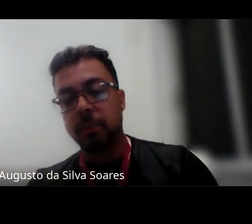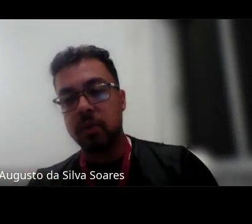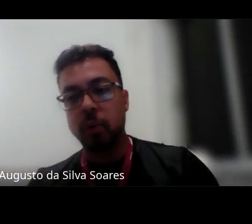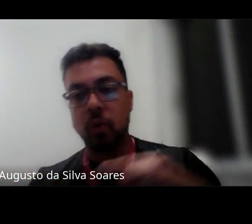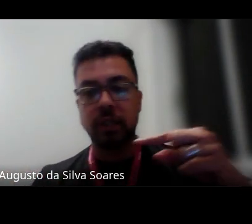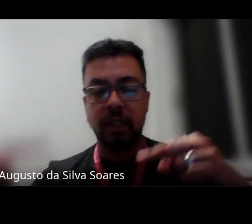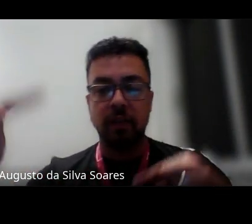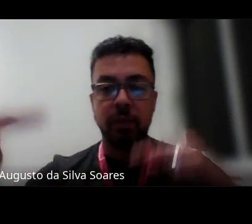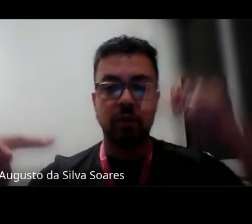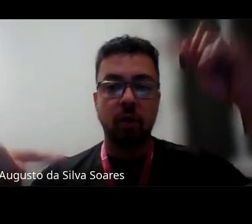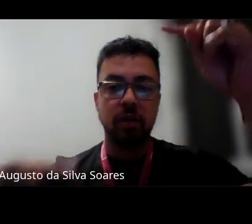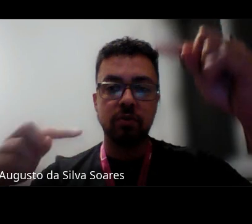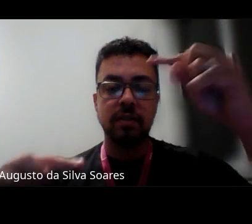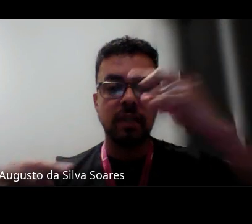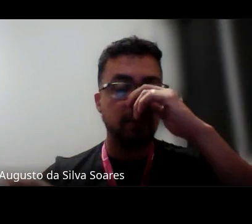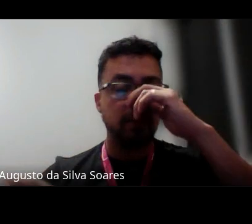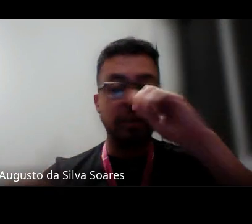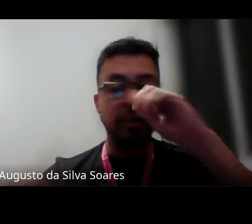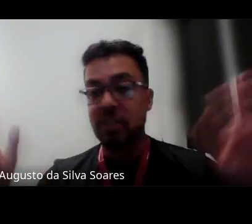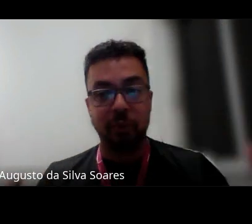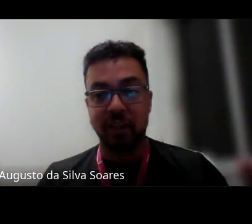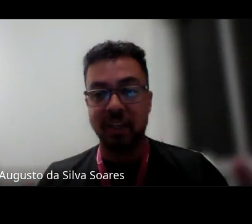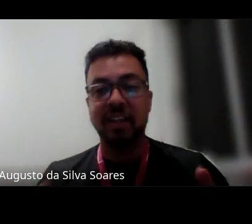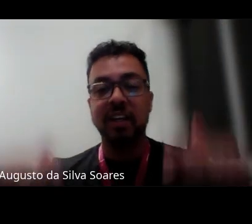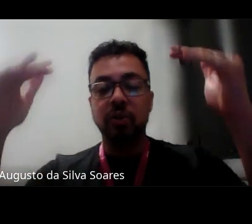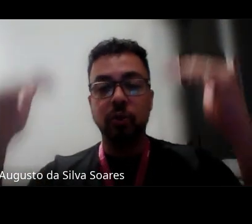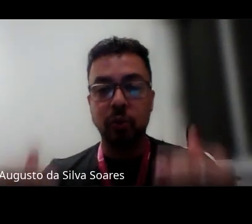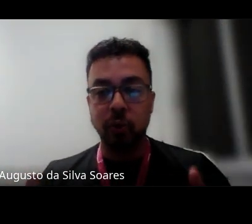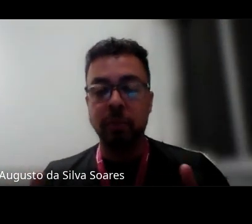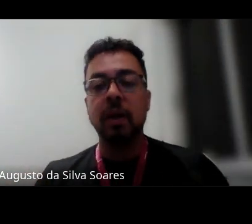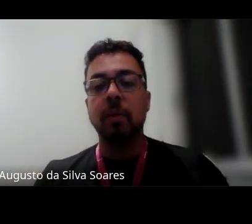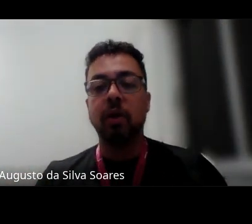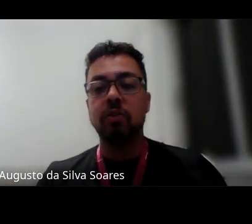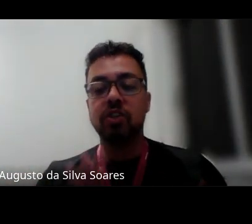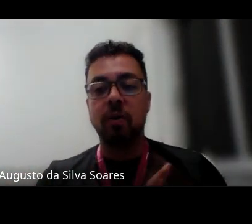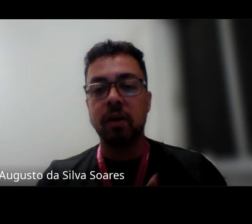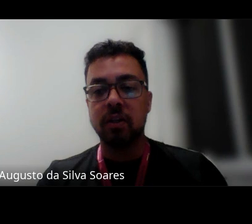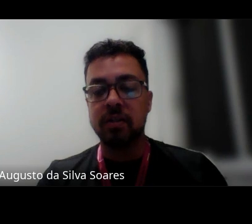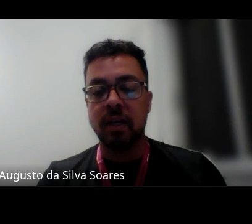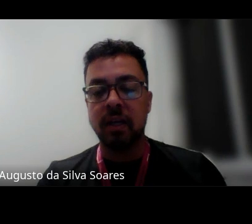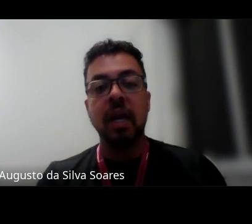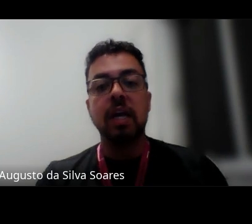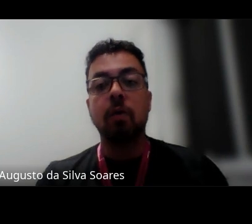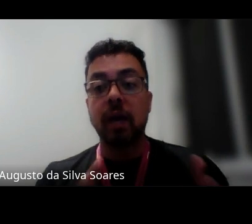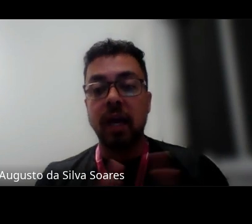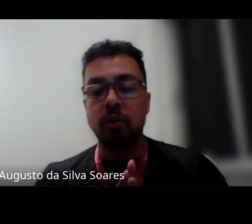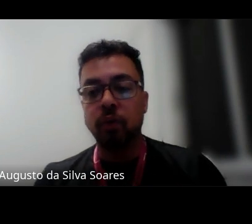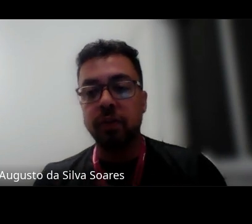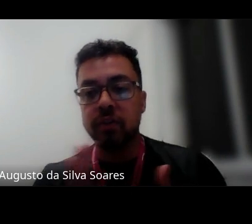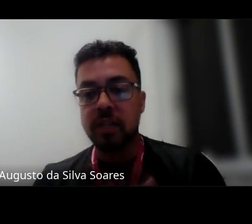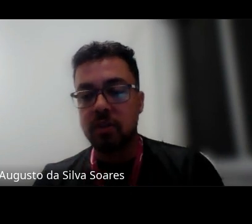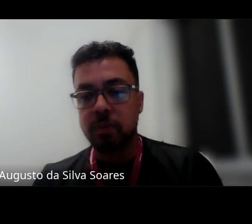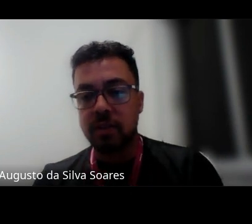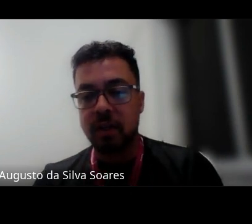apareceu depois por conta que teve uma troca no sistema, não entendi por quê, do YouTube, porém eu já organizei e qualquer